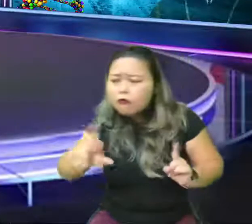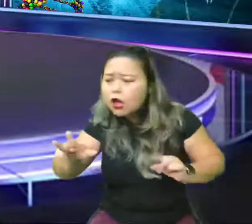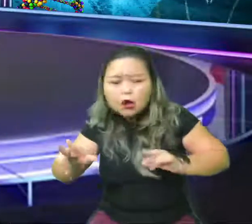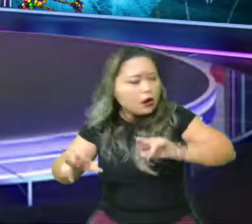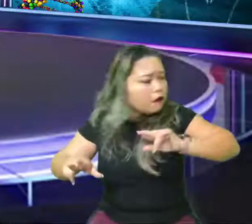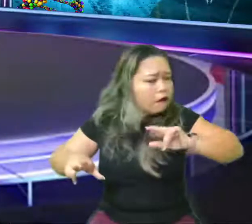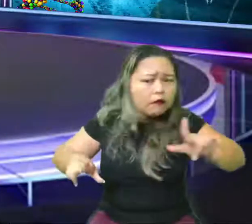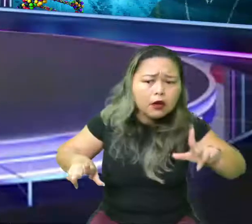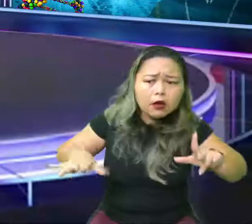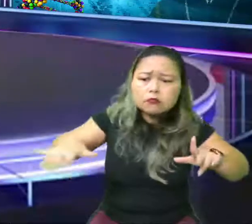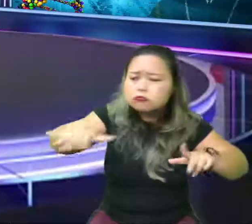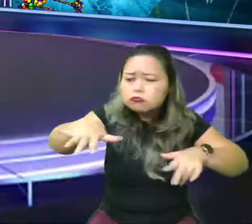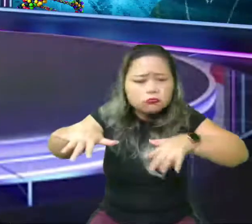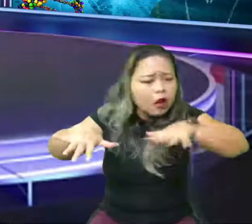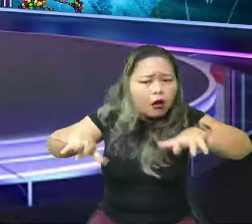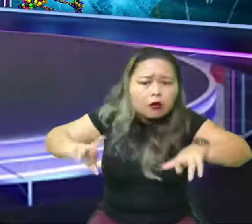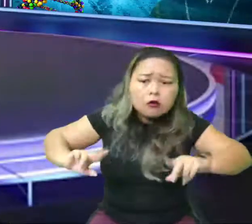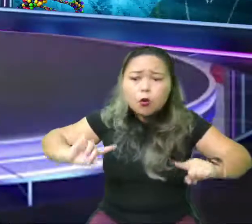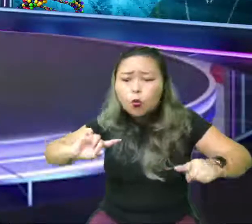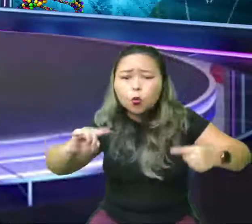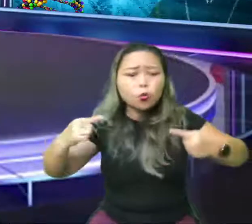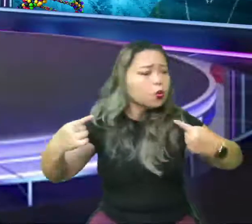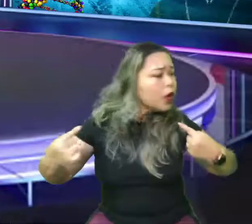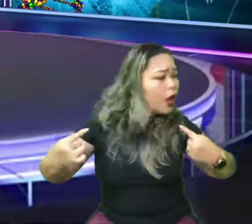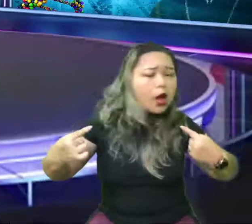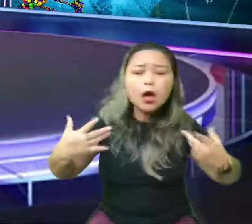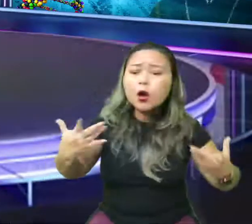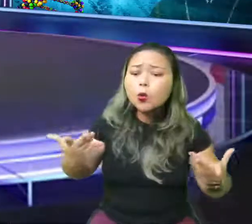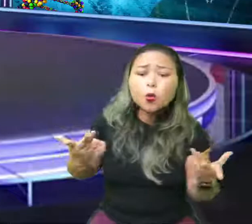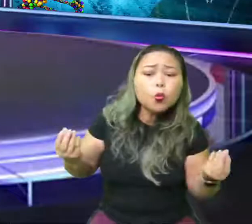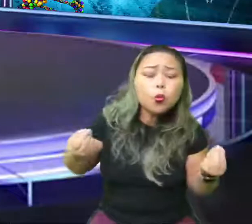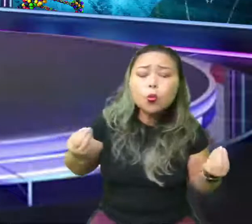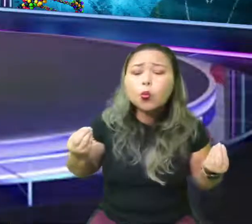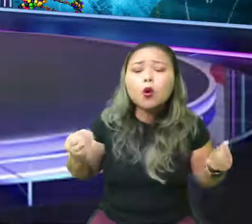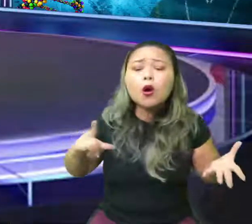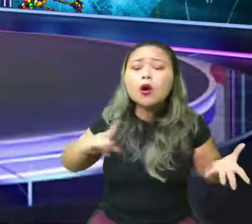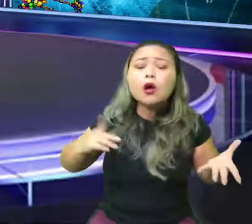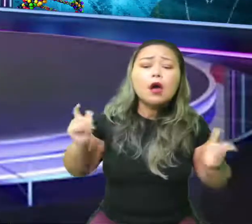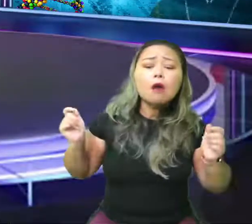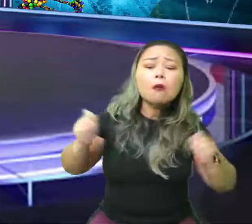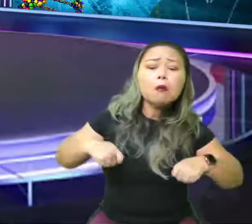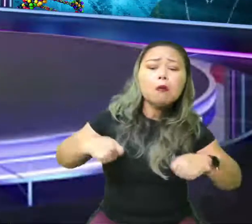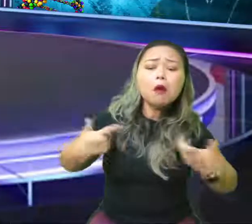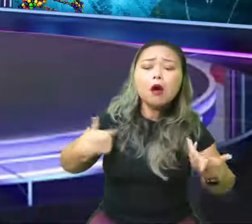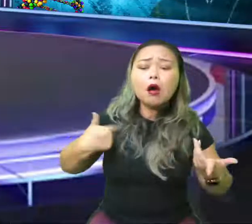diferente? Realmente elas falam coisas contrárias? O que a gente pode